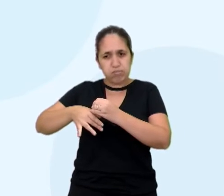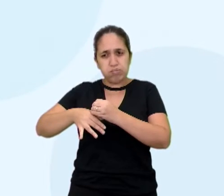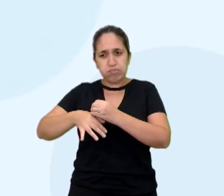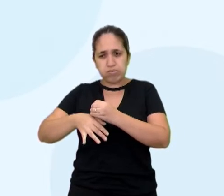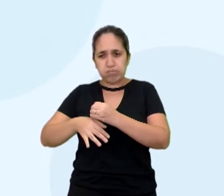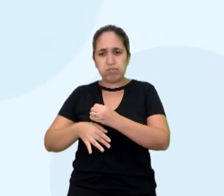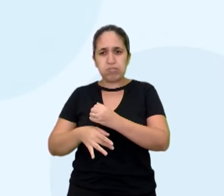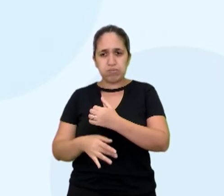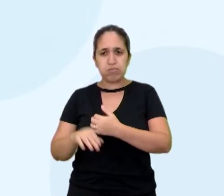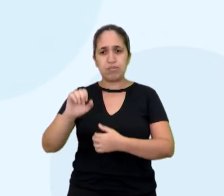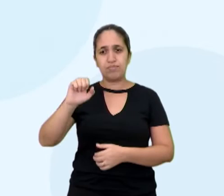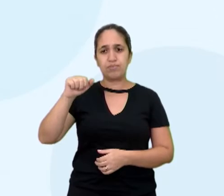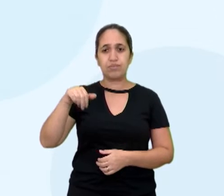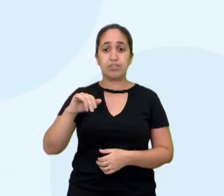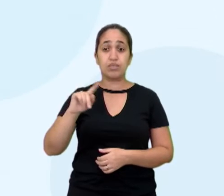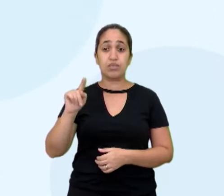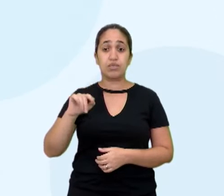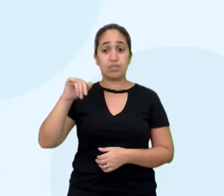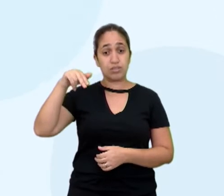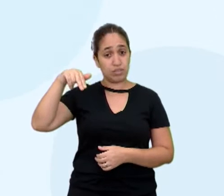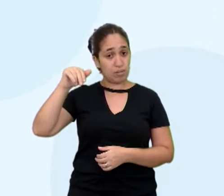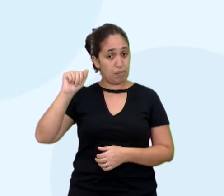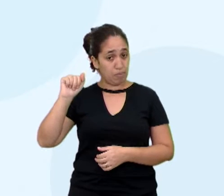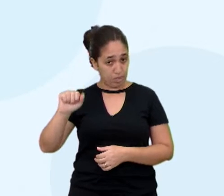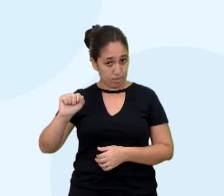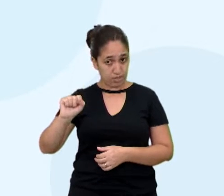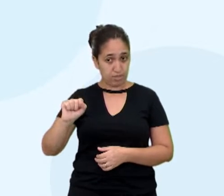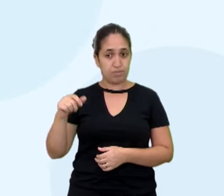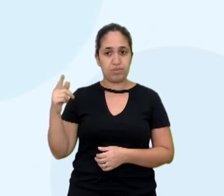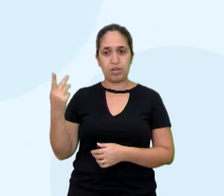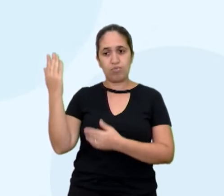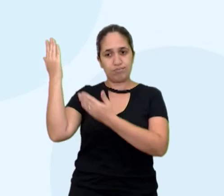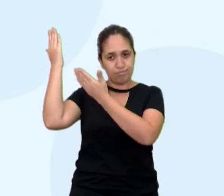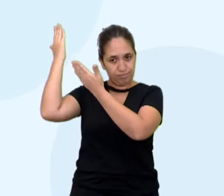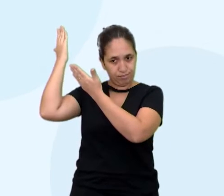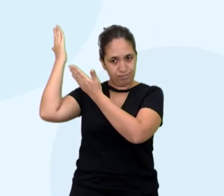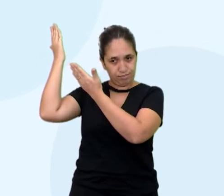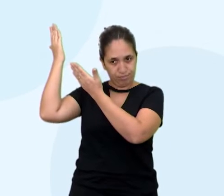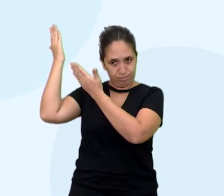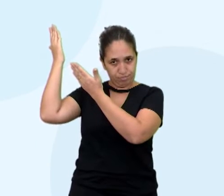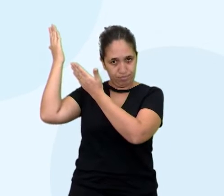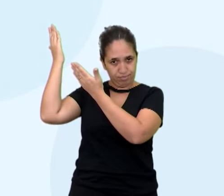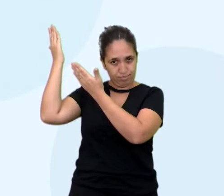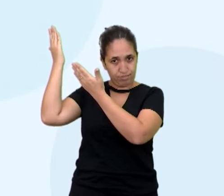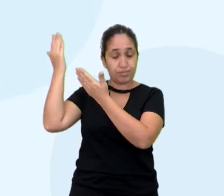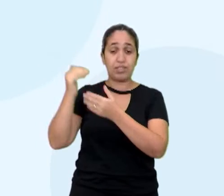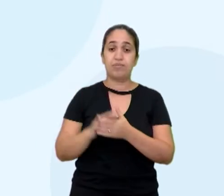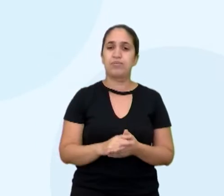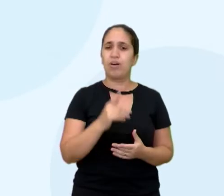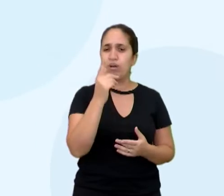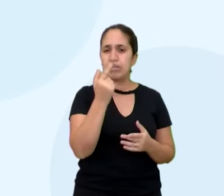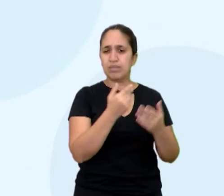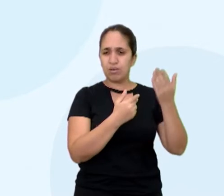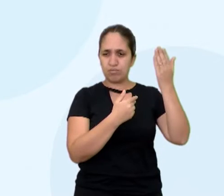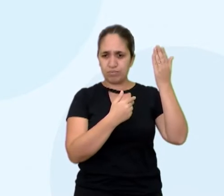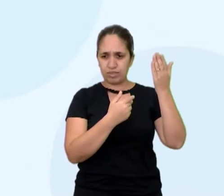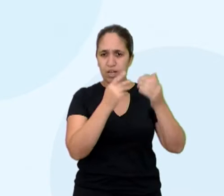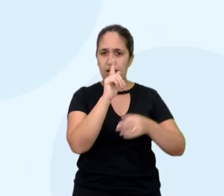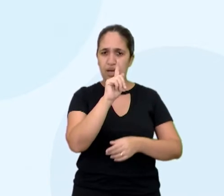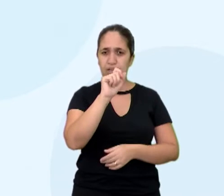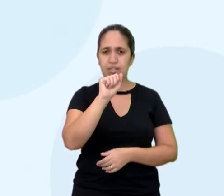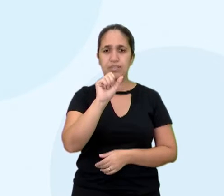enzimas, entre elas a pepsina e o ácido. Então a gastrina, olha só, ela é